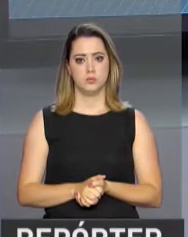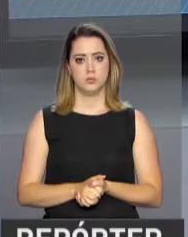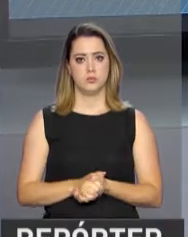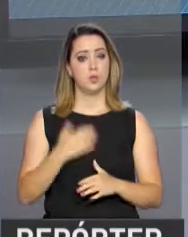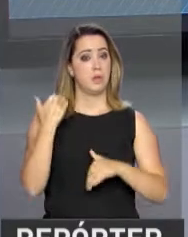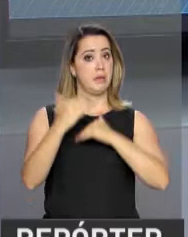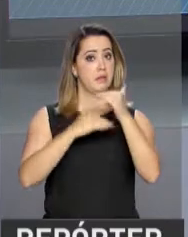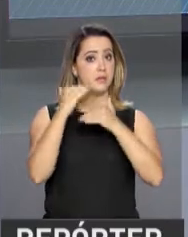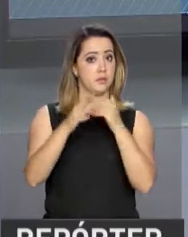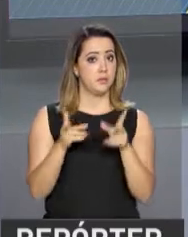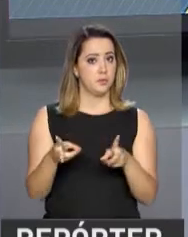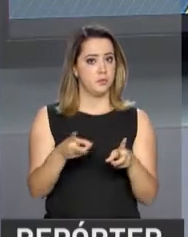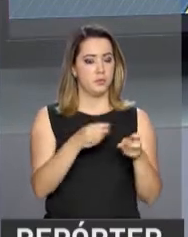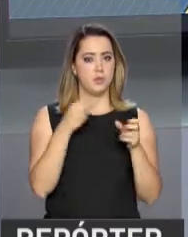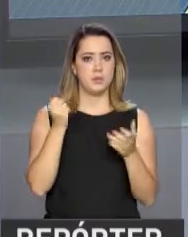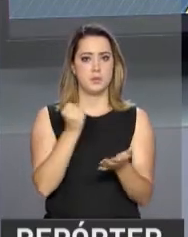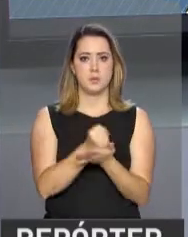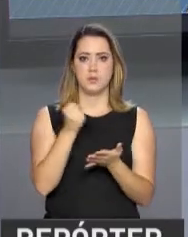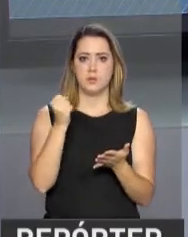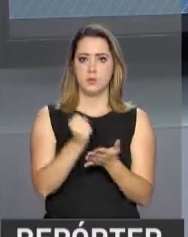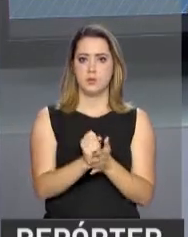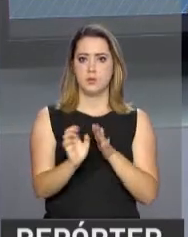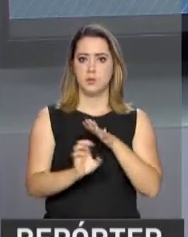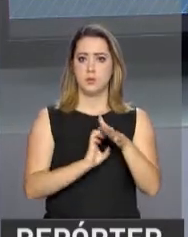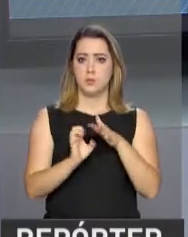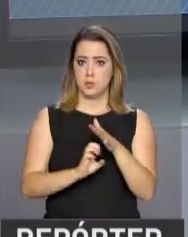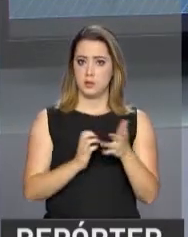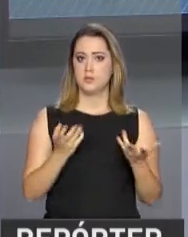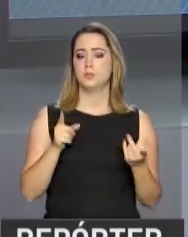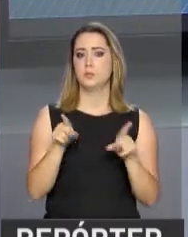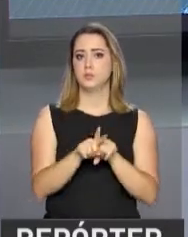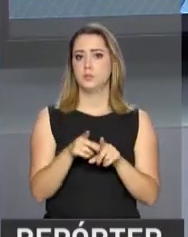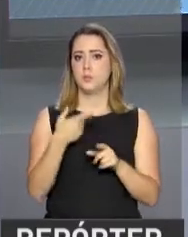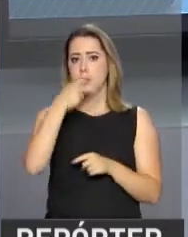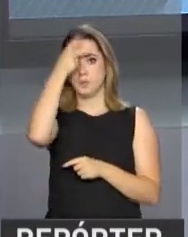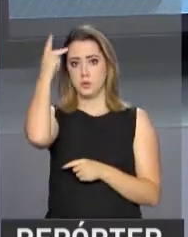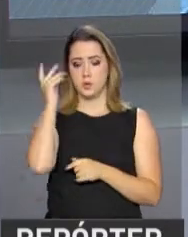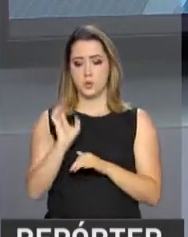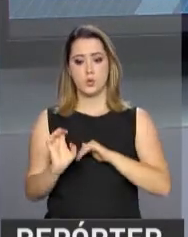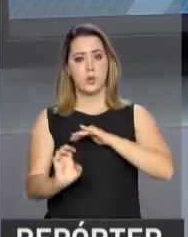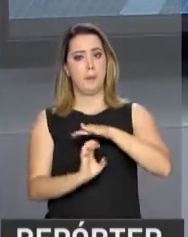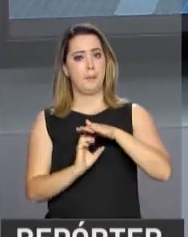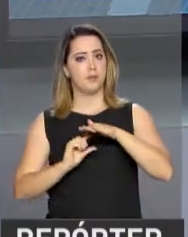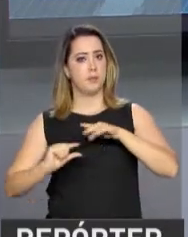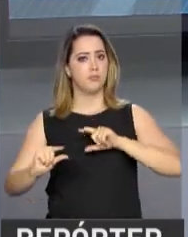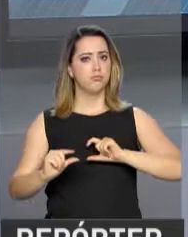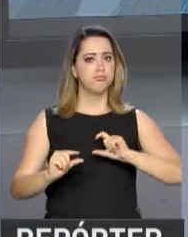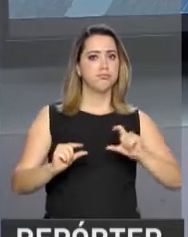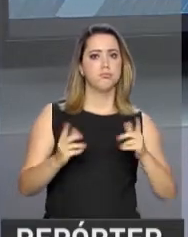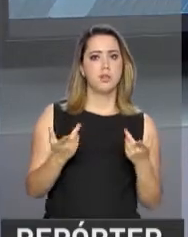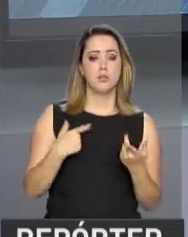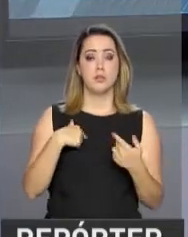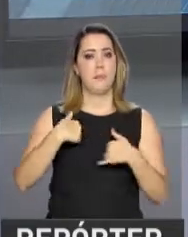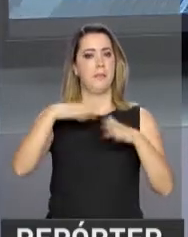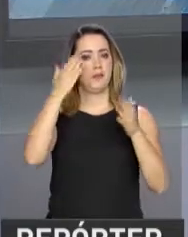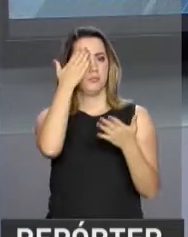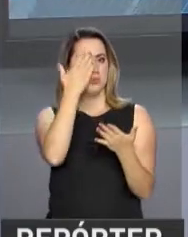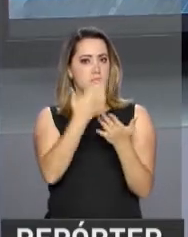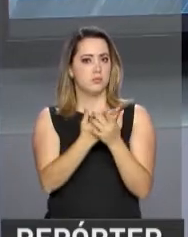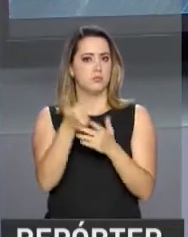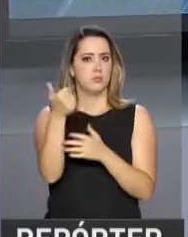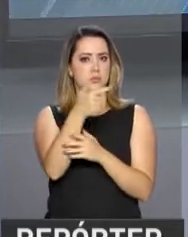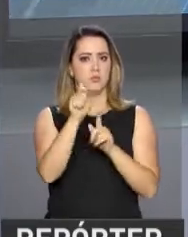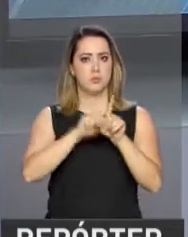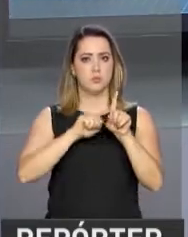cresceu a expectativa de contratação nos pequenos negócios donos de micro e pequenas empresas estão mais otimistas para os próximos